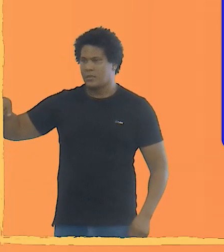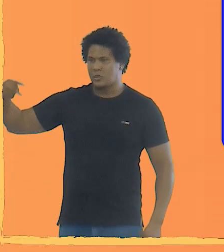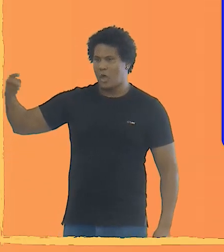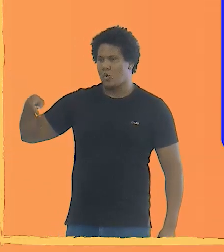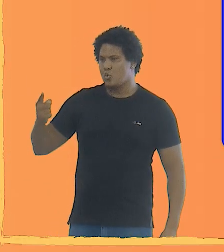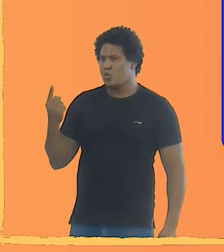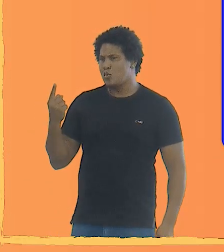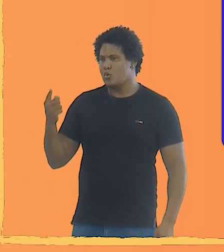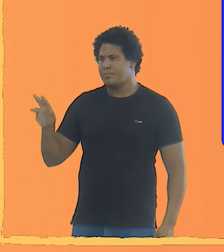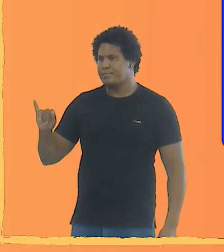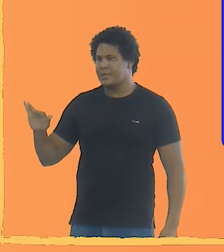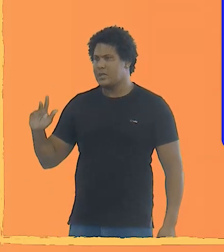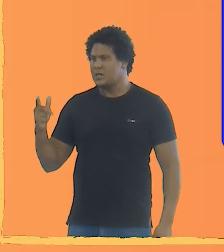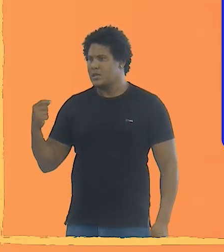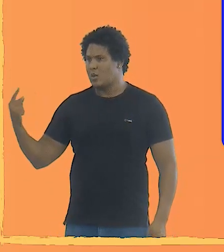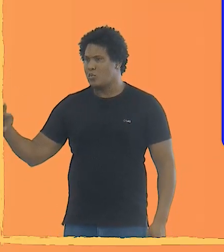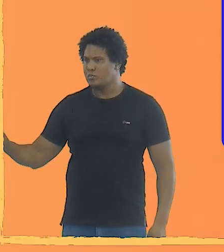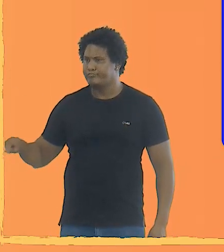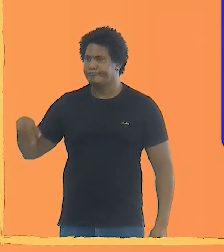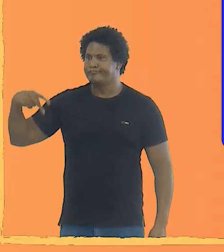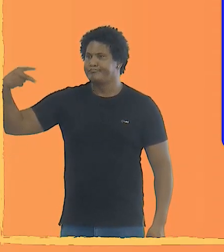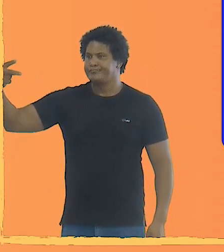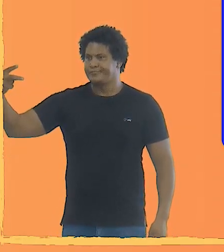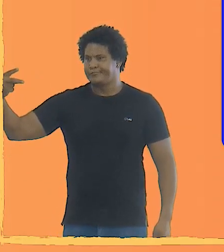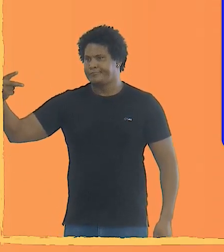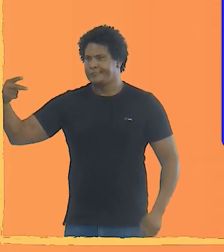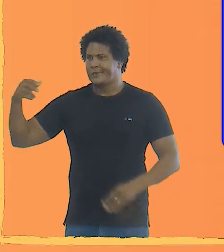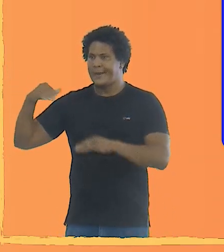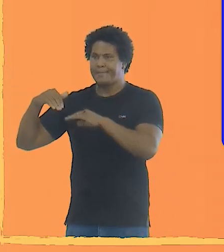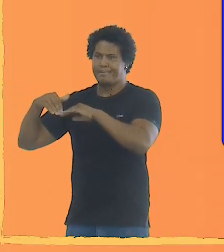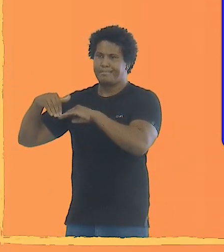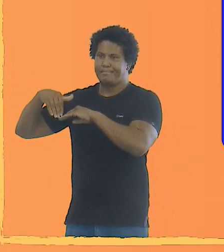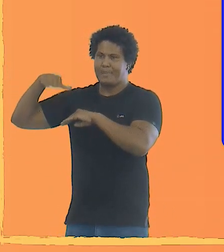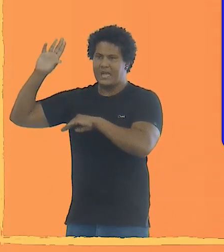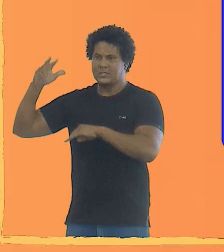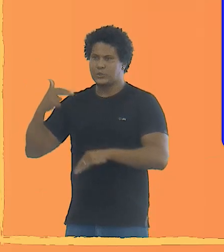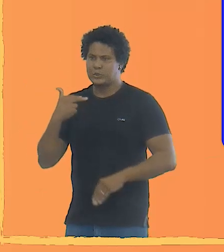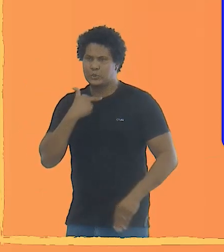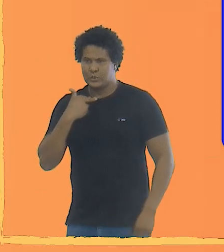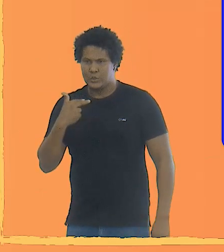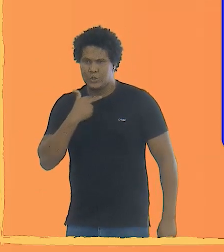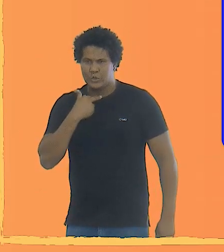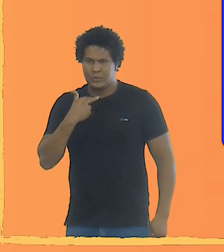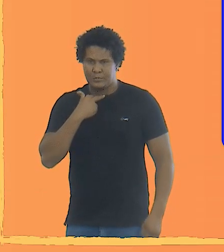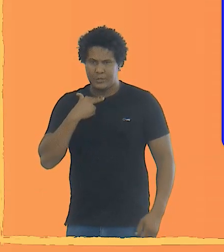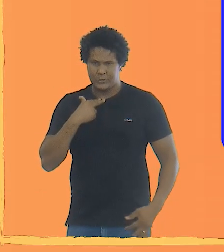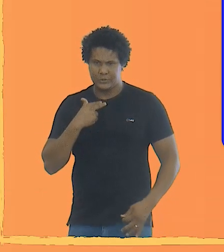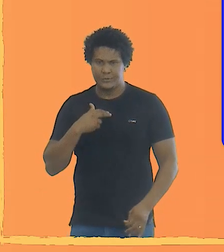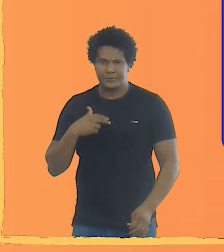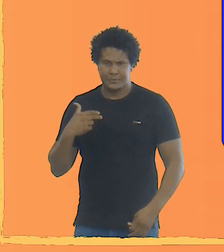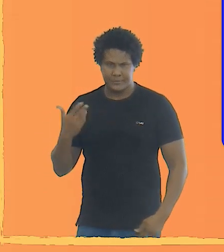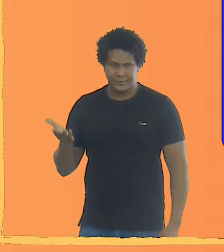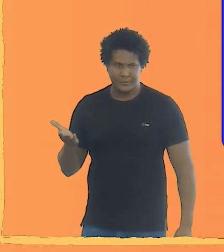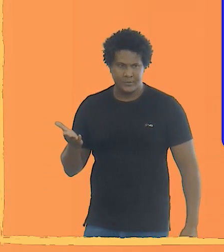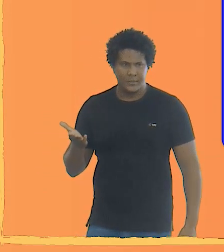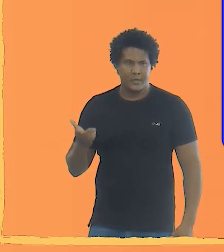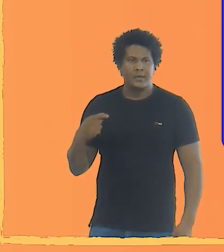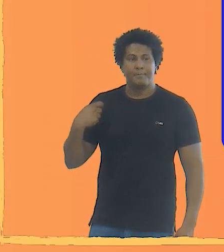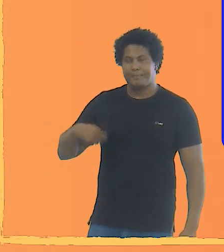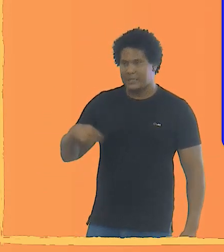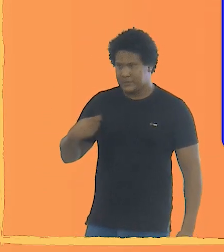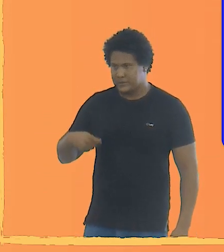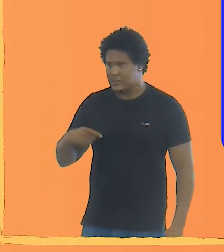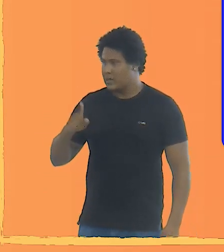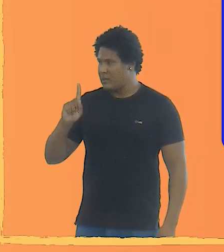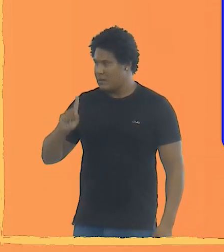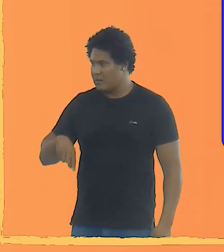ser superior à quantidade esperada. Eles estavam esperando quantos clientes? 1 milhão de clientes, né? Então tem que ser uma quantidade